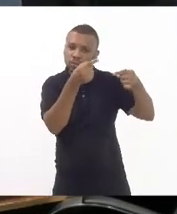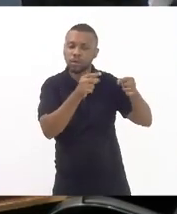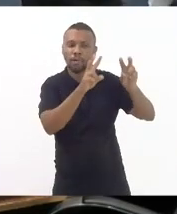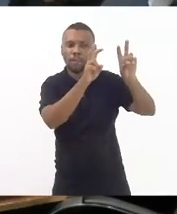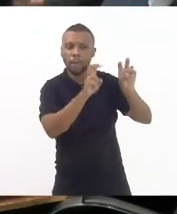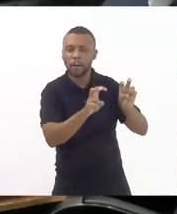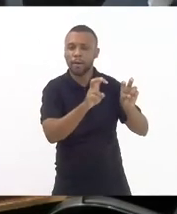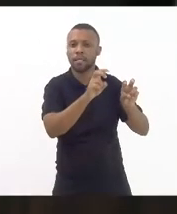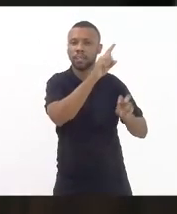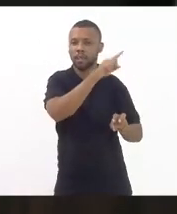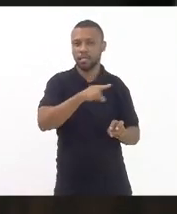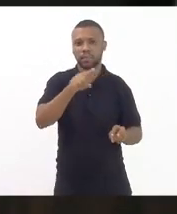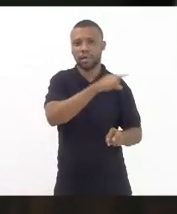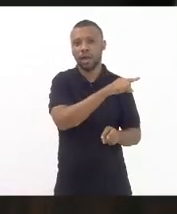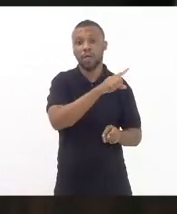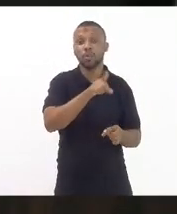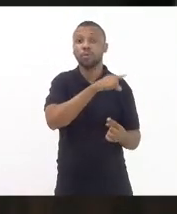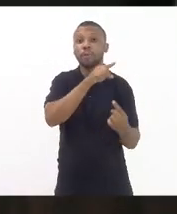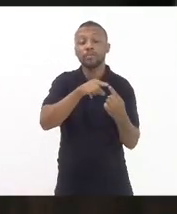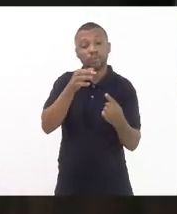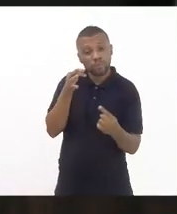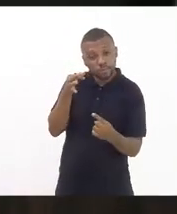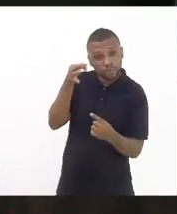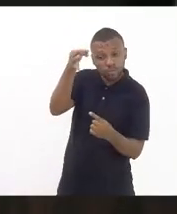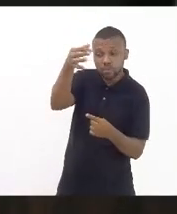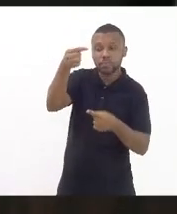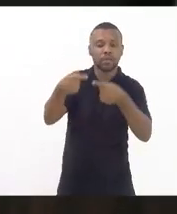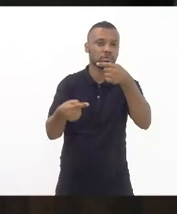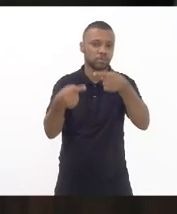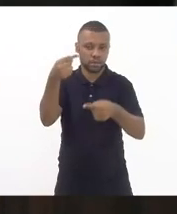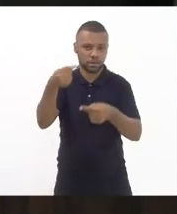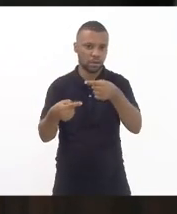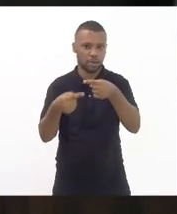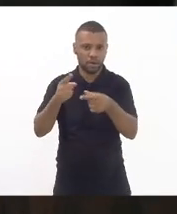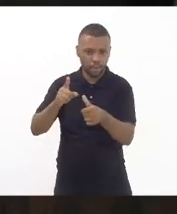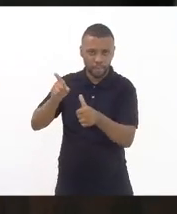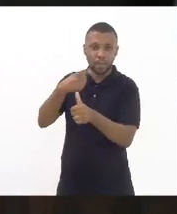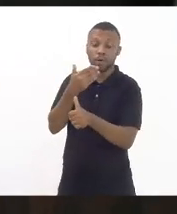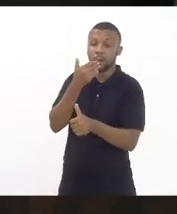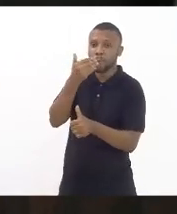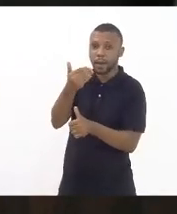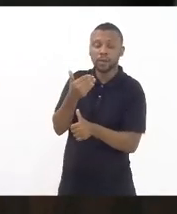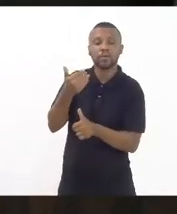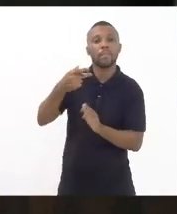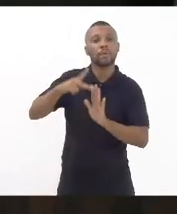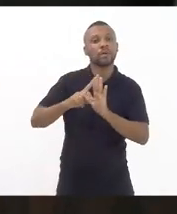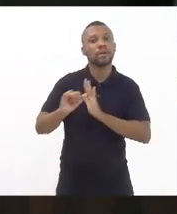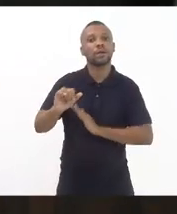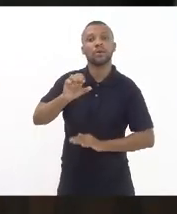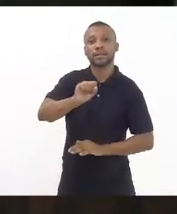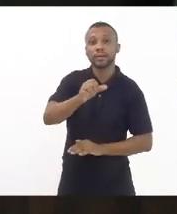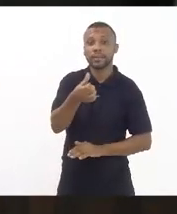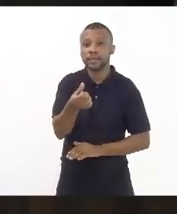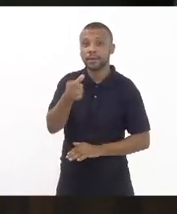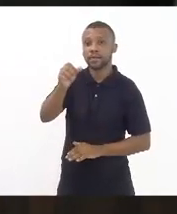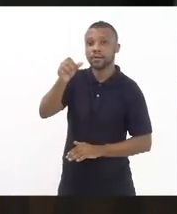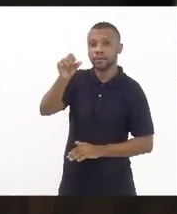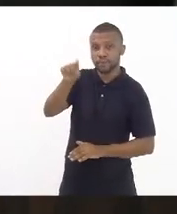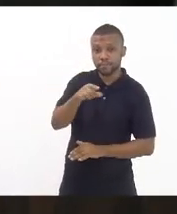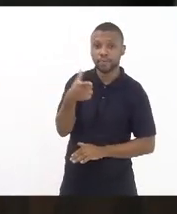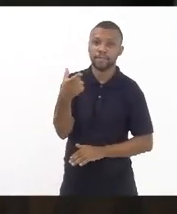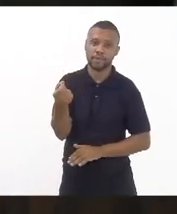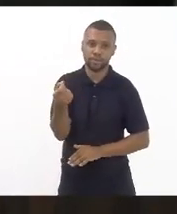5º e 8º. Para uma discussão futura. É o 1º, veto total aposto ao projeto de lei 3186 de 20. É